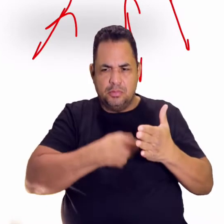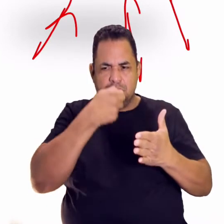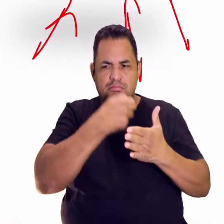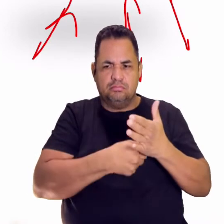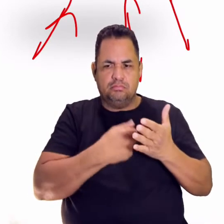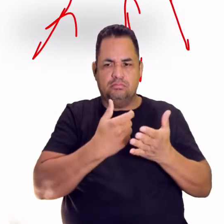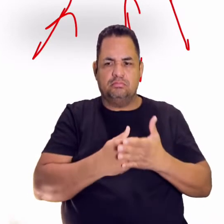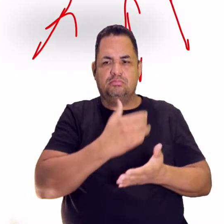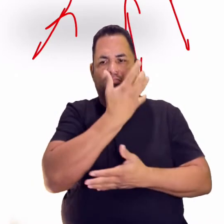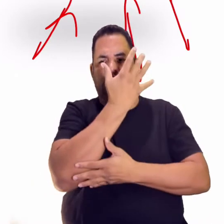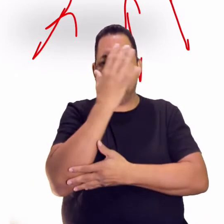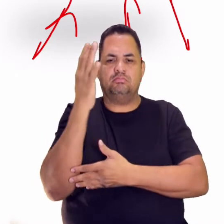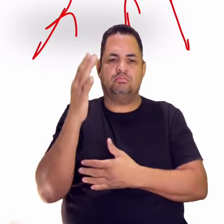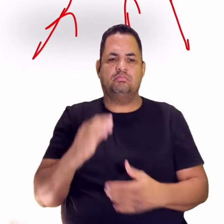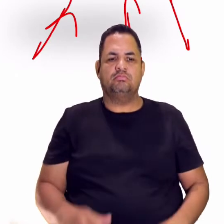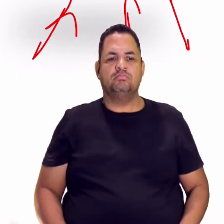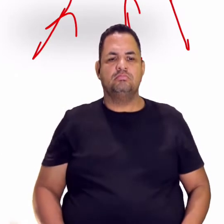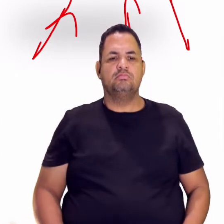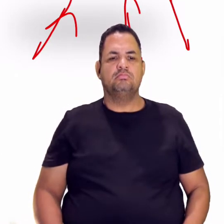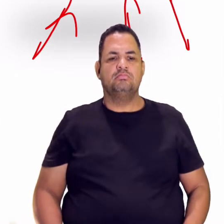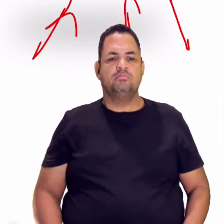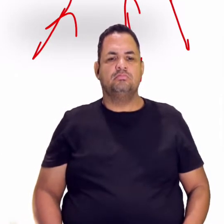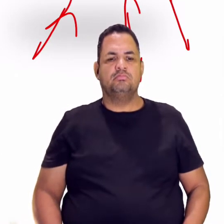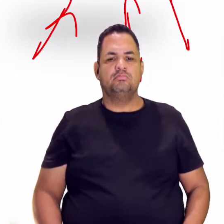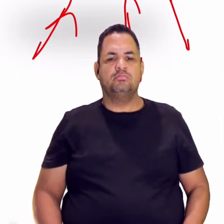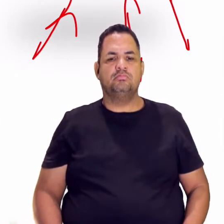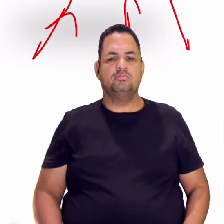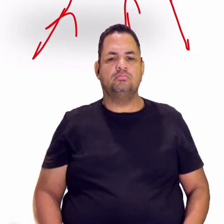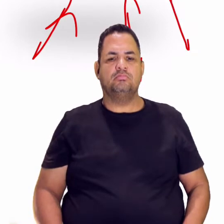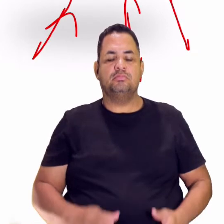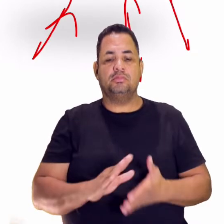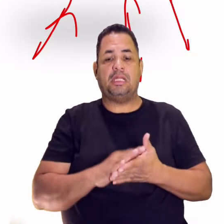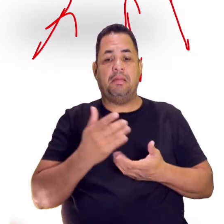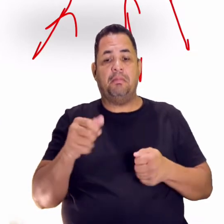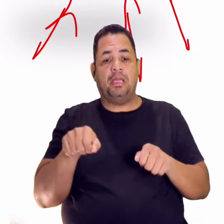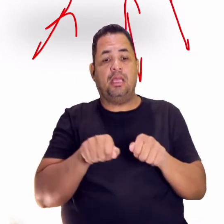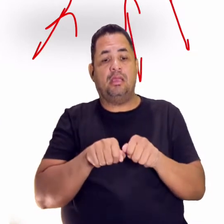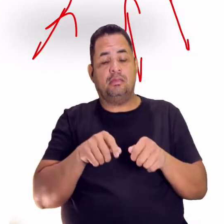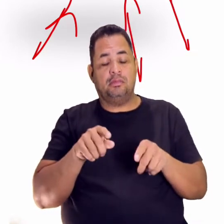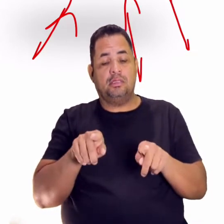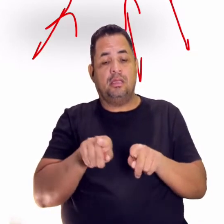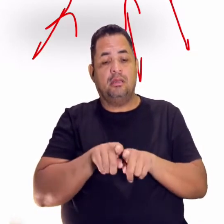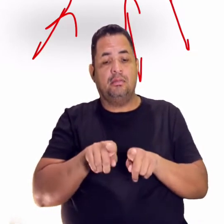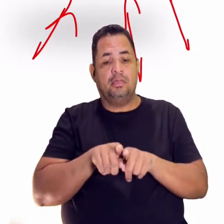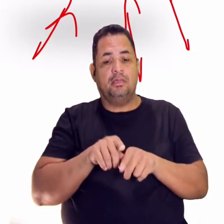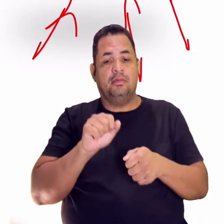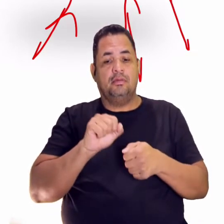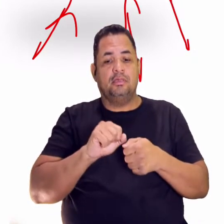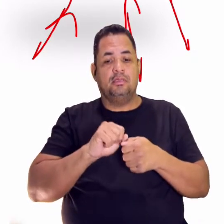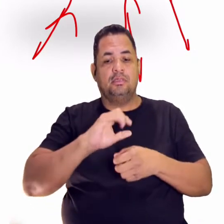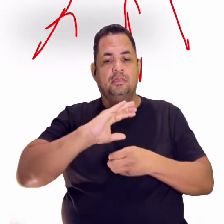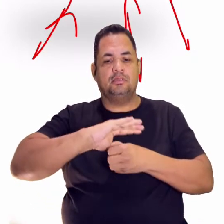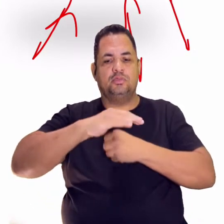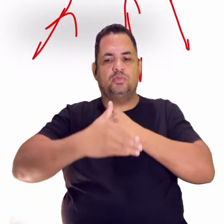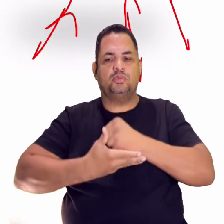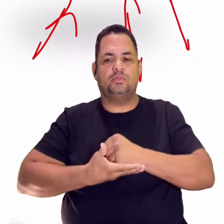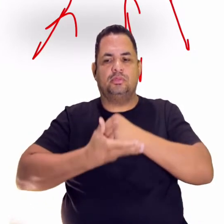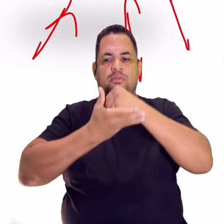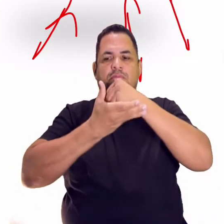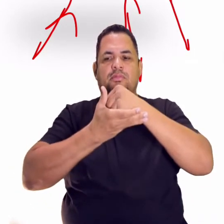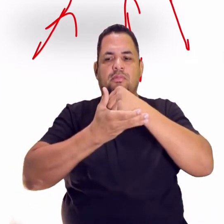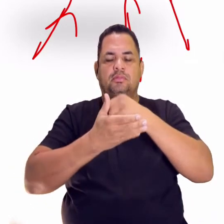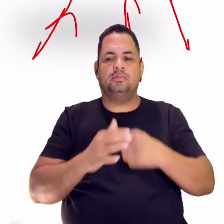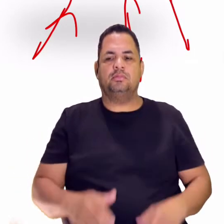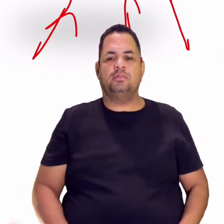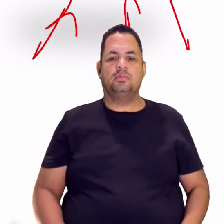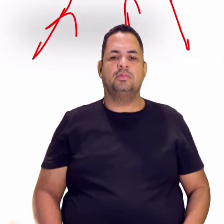natureza. E também procura chamar a atenção para a ação e sustentabilidade, que é